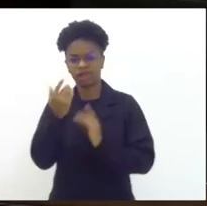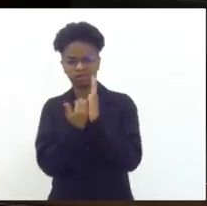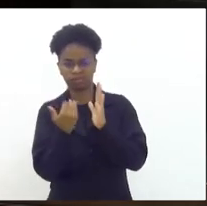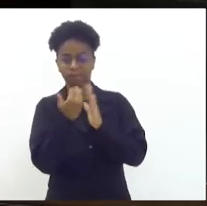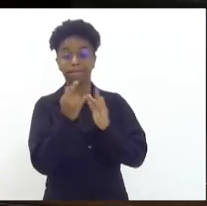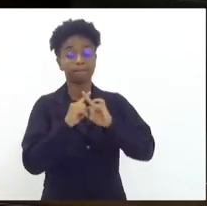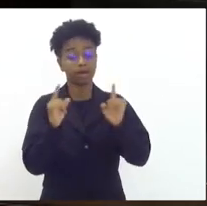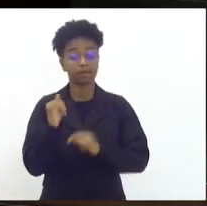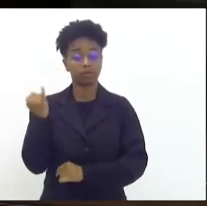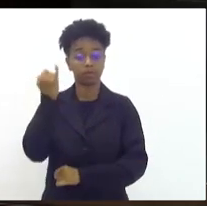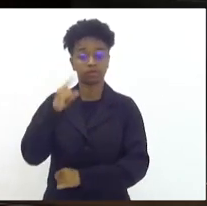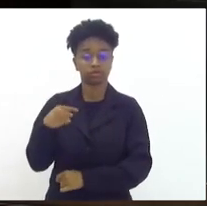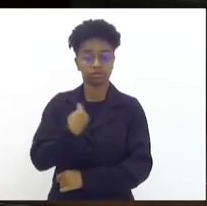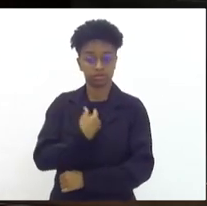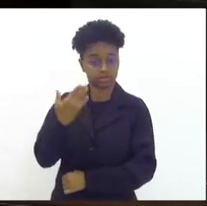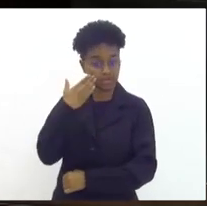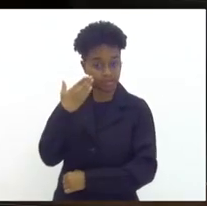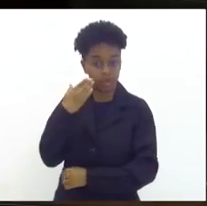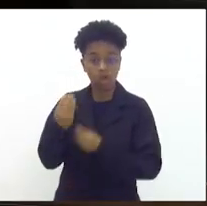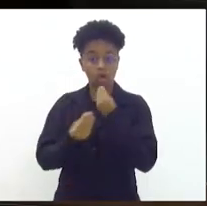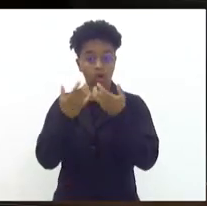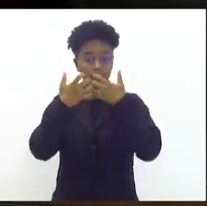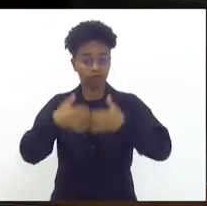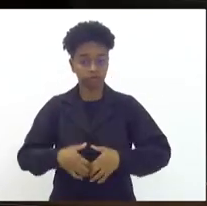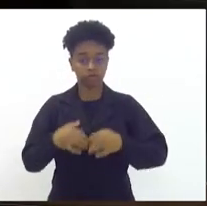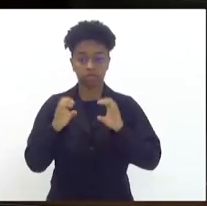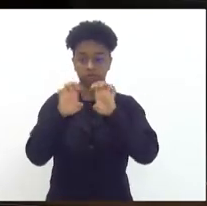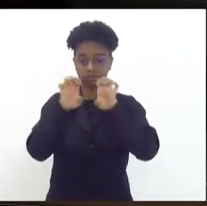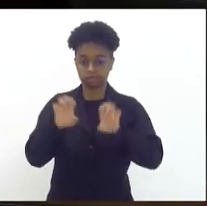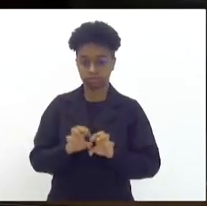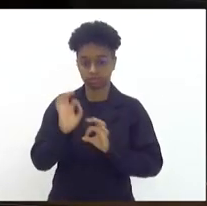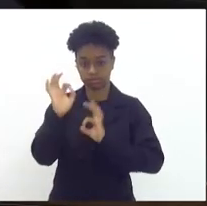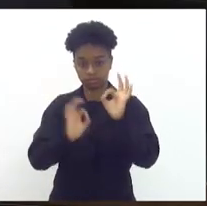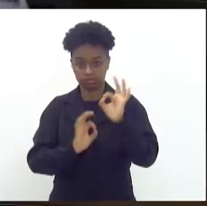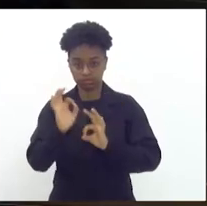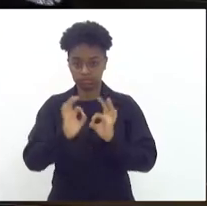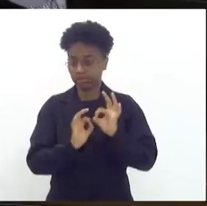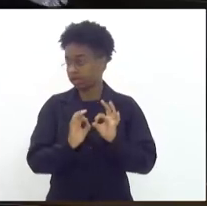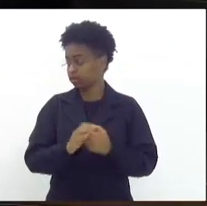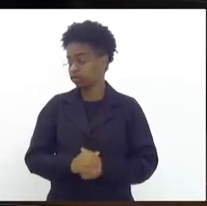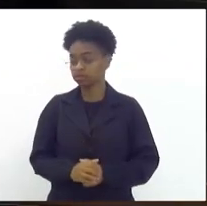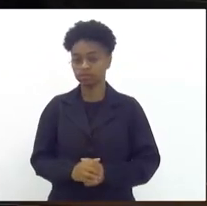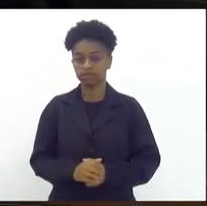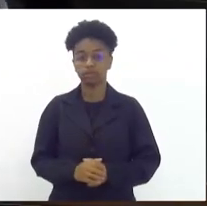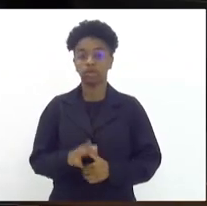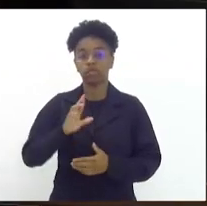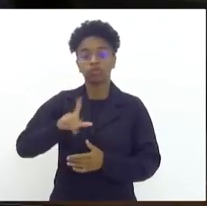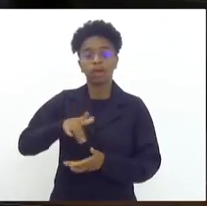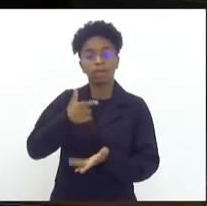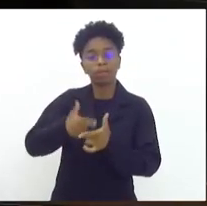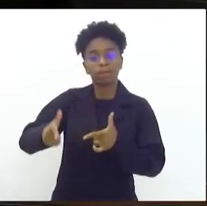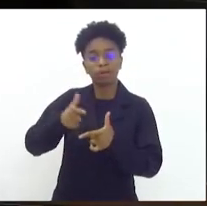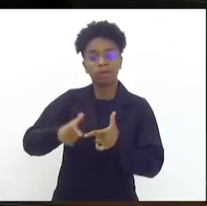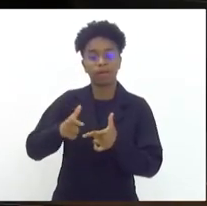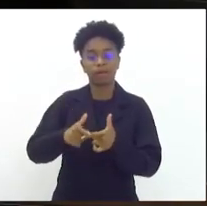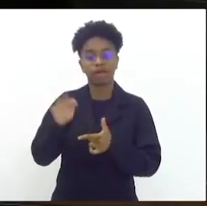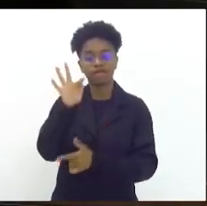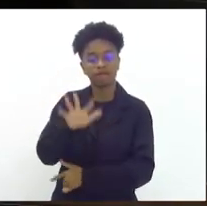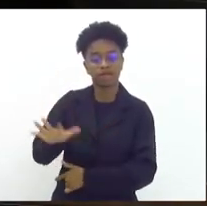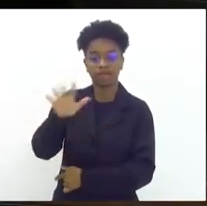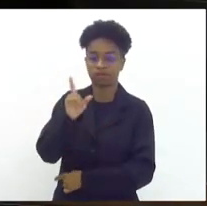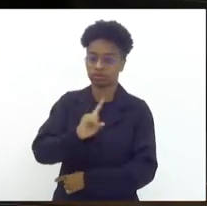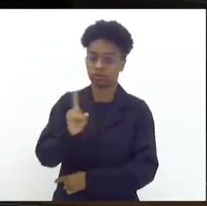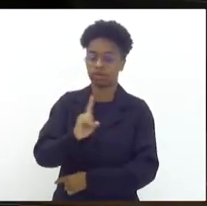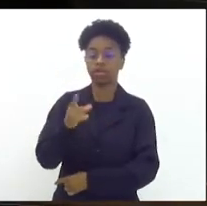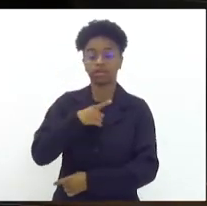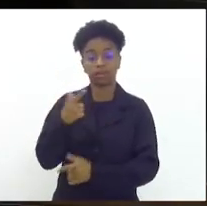que a gente saiba que essa estrutura é muito preocupante e não é só esse problema federativo de autonomia mas